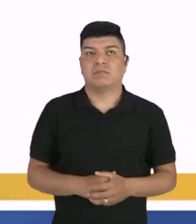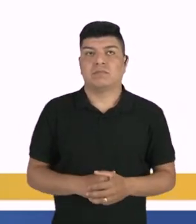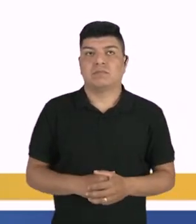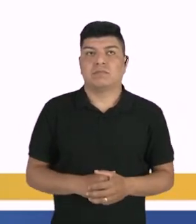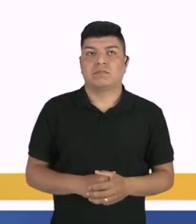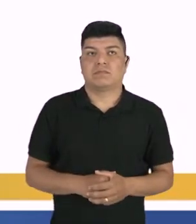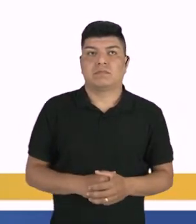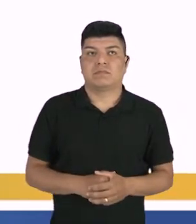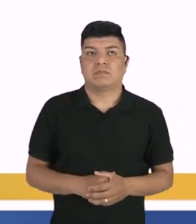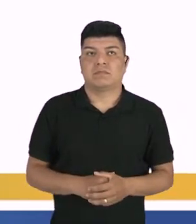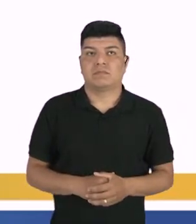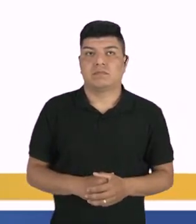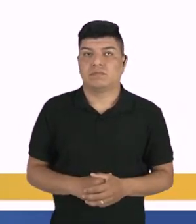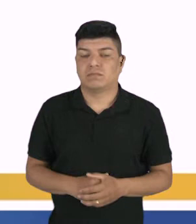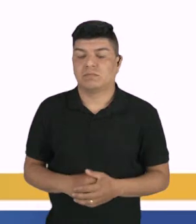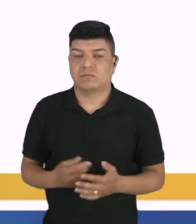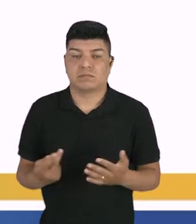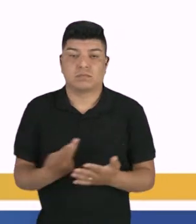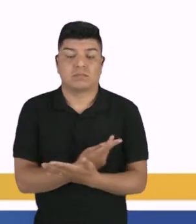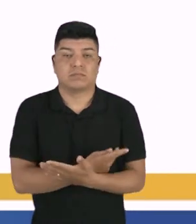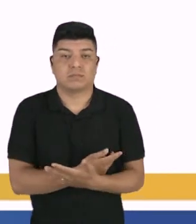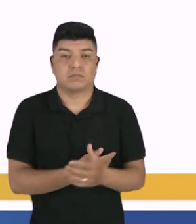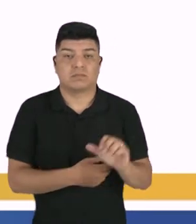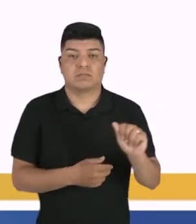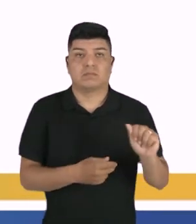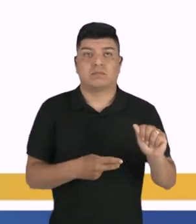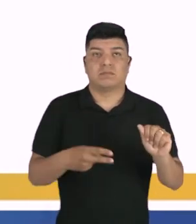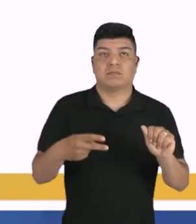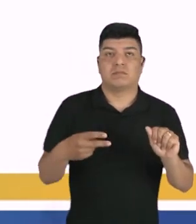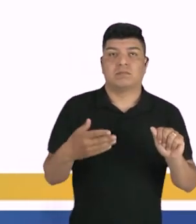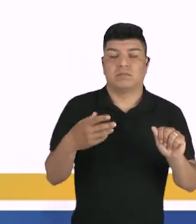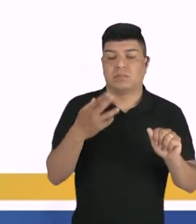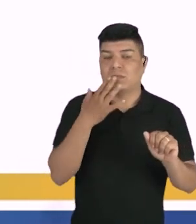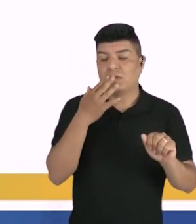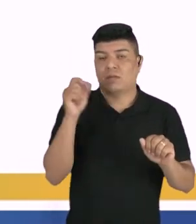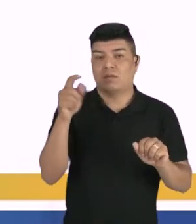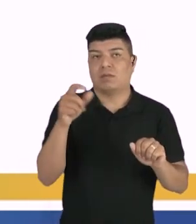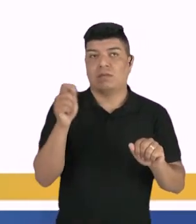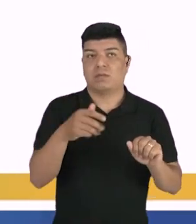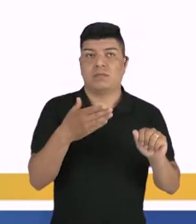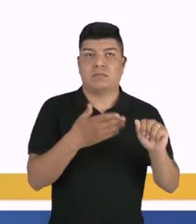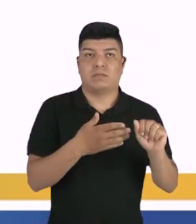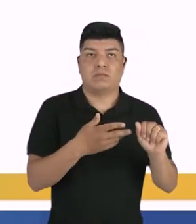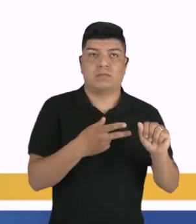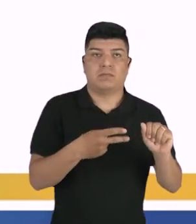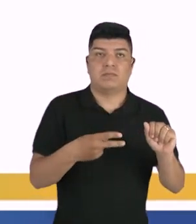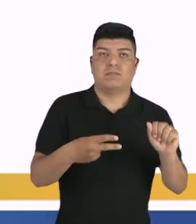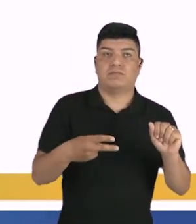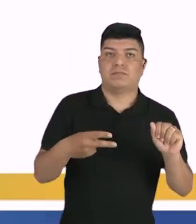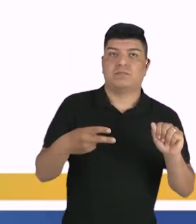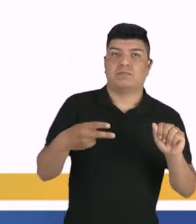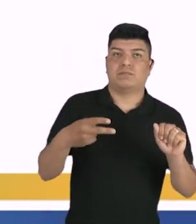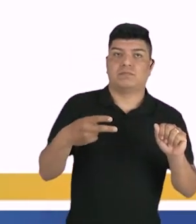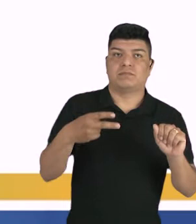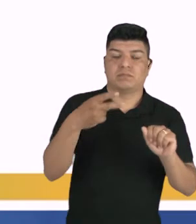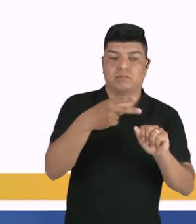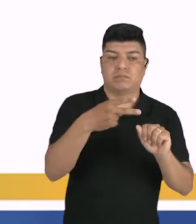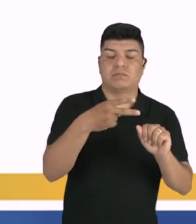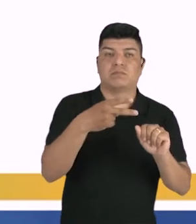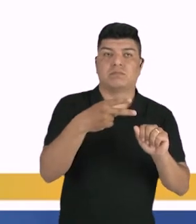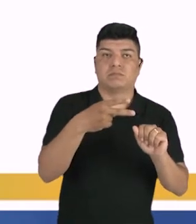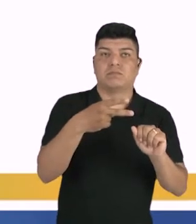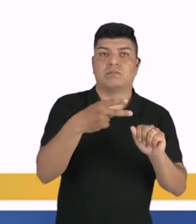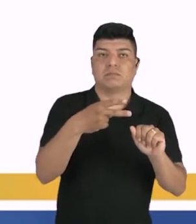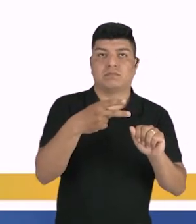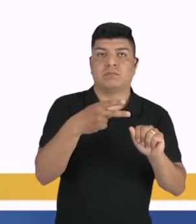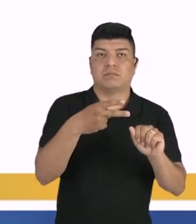Então, vamos lá. O que vai acontecer? A área do quadrado azul, ele seria a área do quadrado de